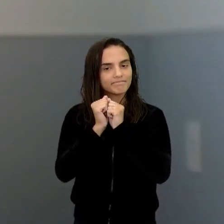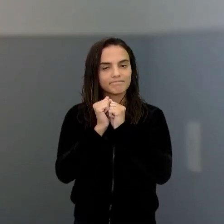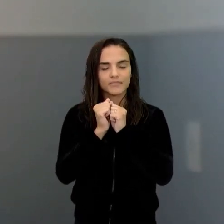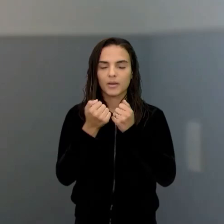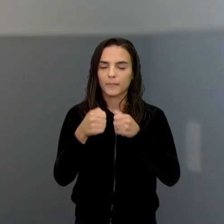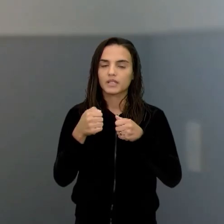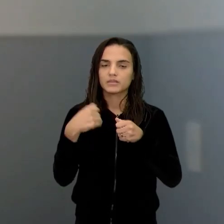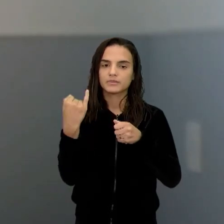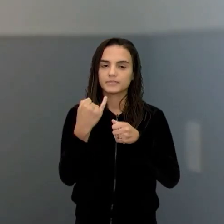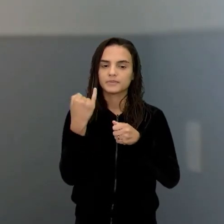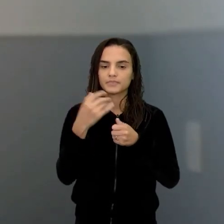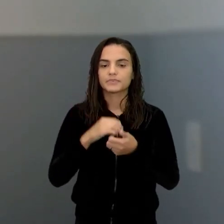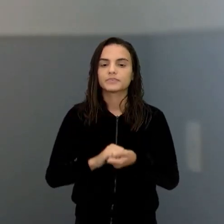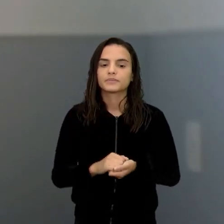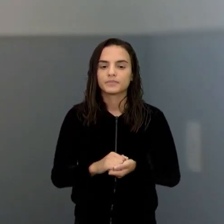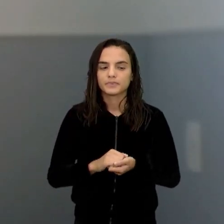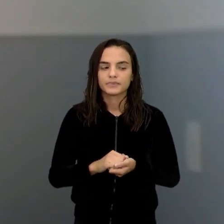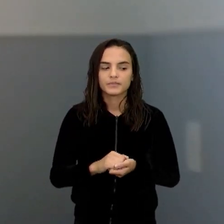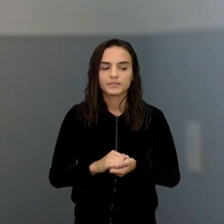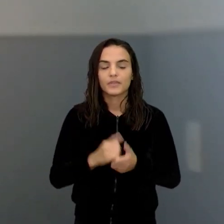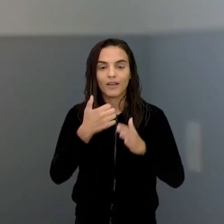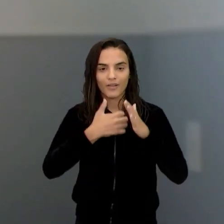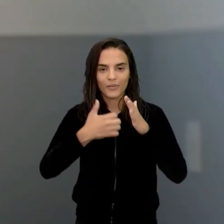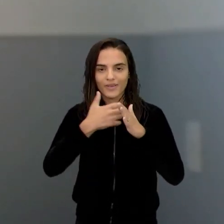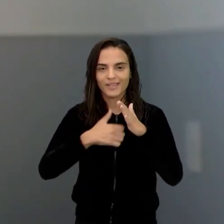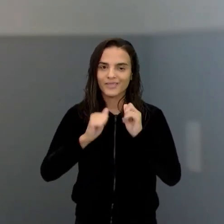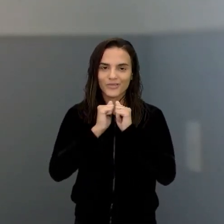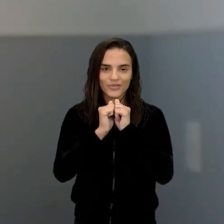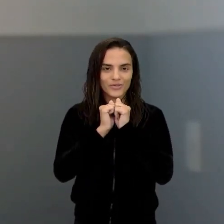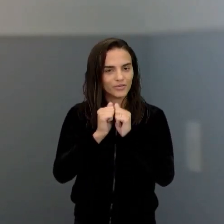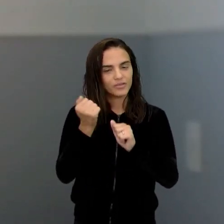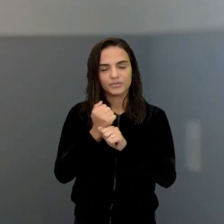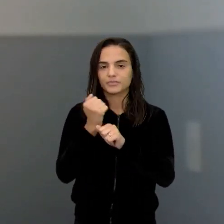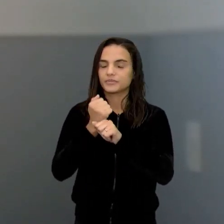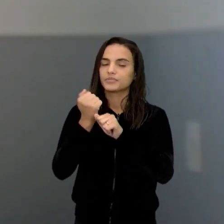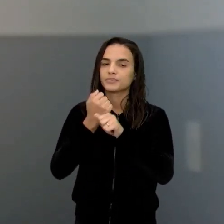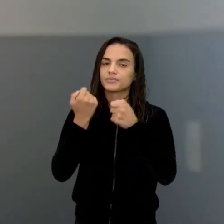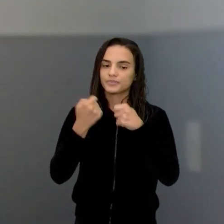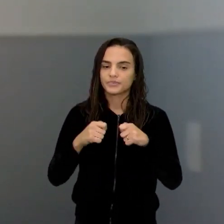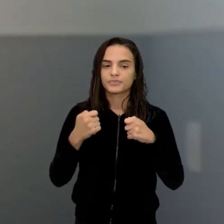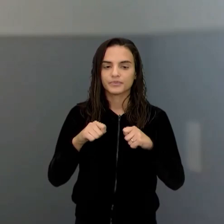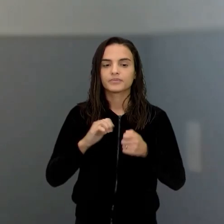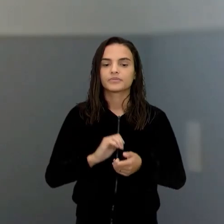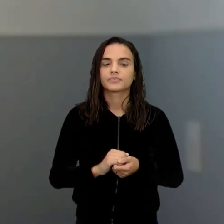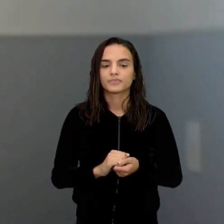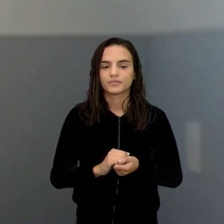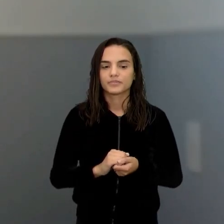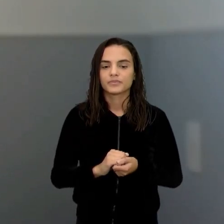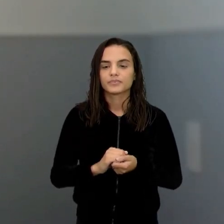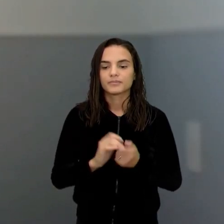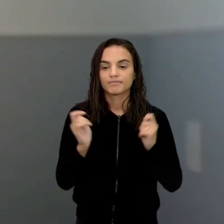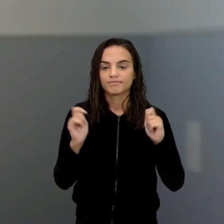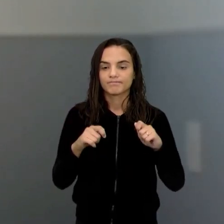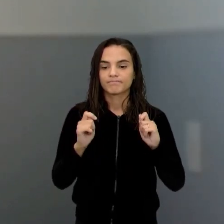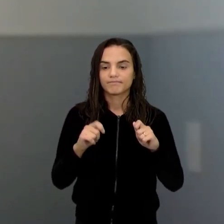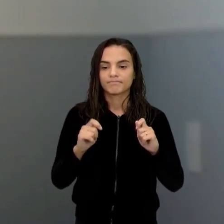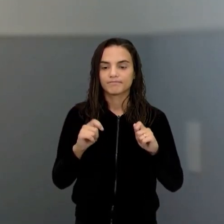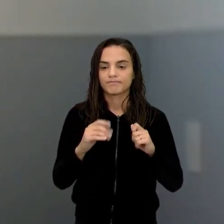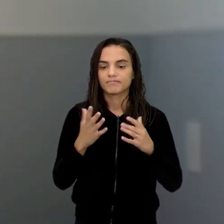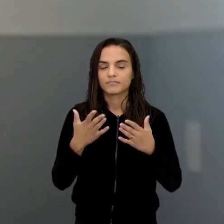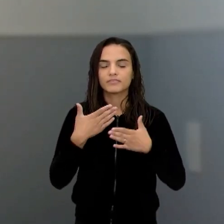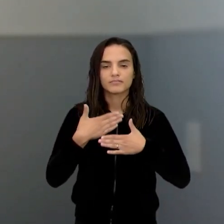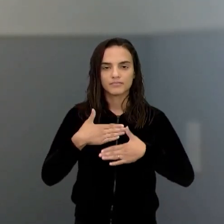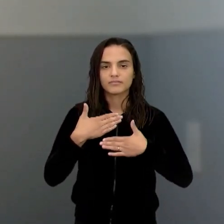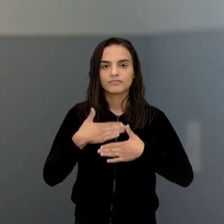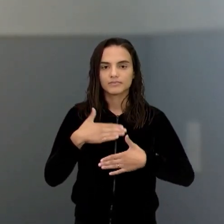né? Então, junto com a empresa, a gente construir o que era preciso, como dava para me proporcionar um certo